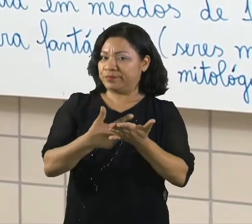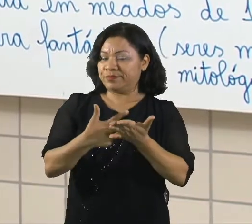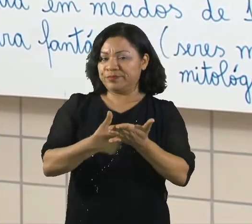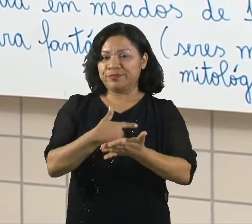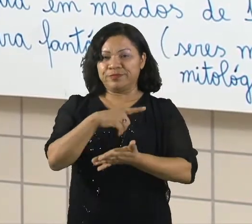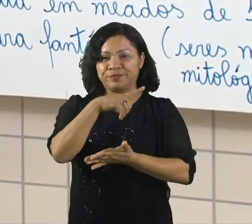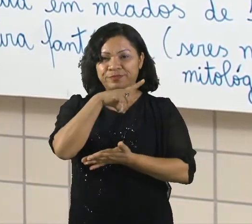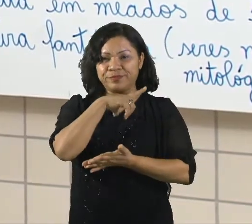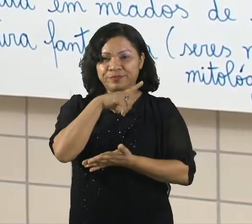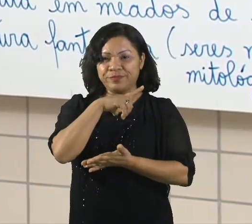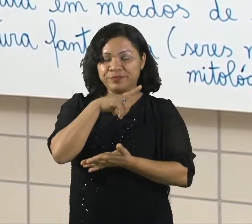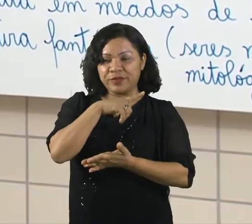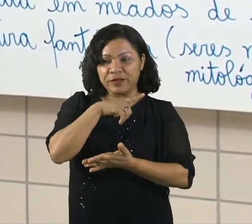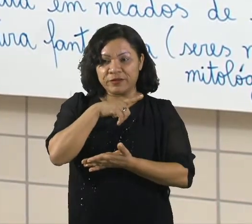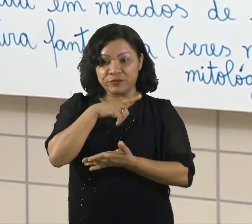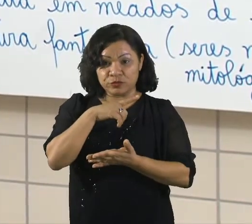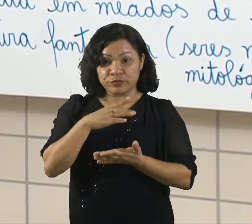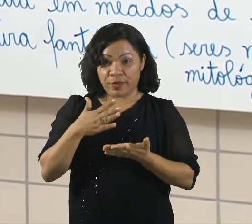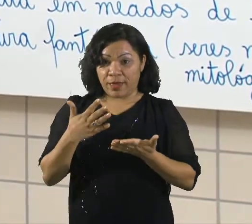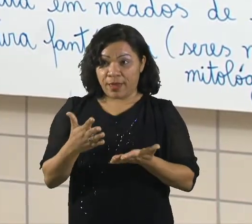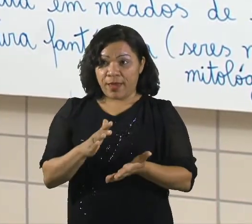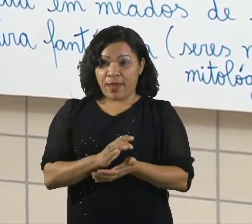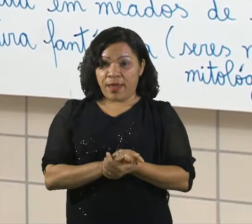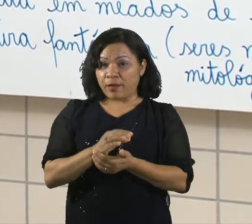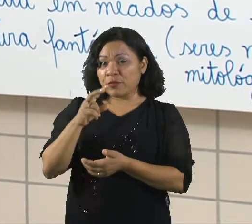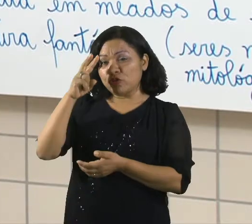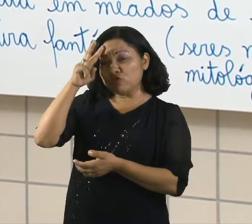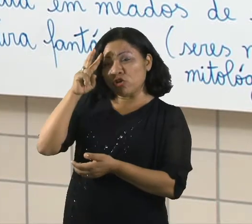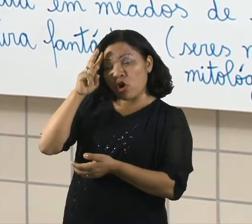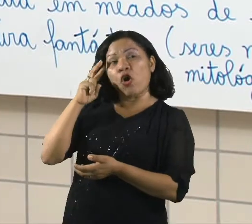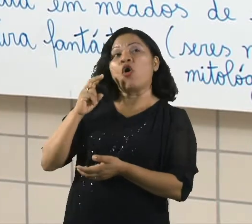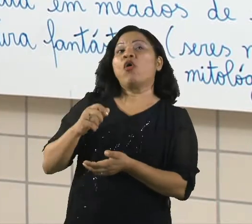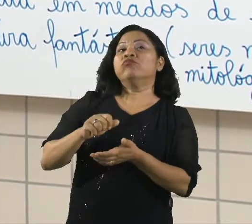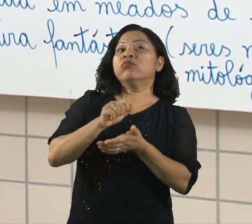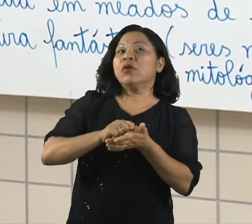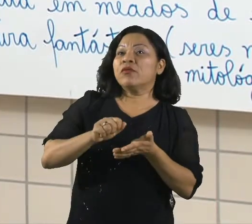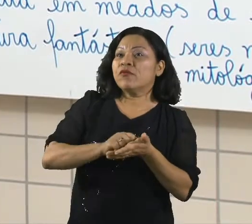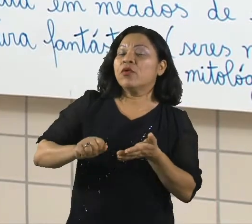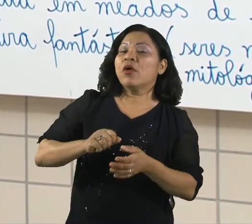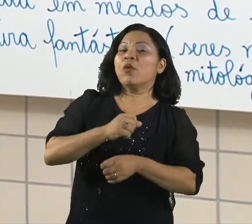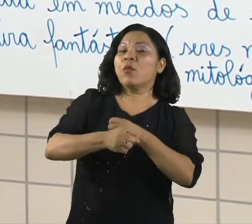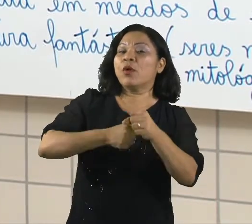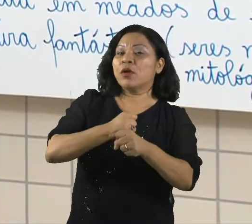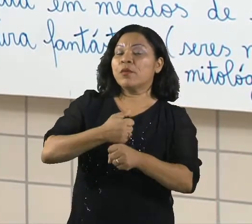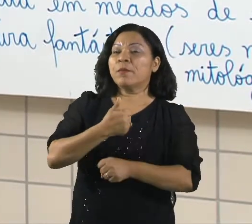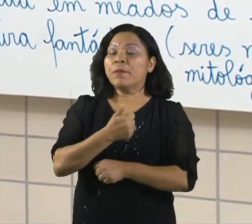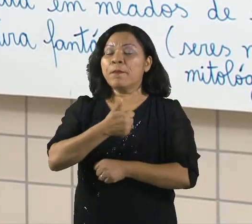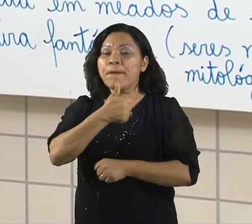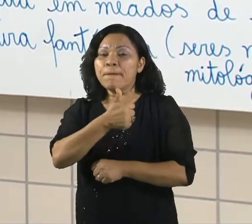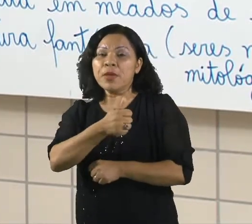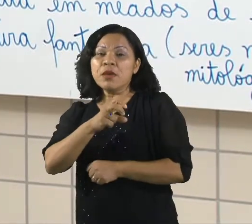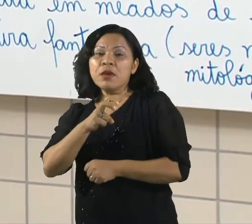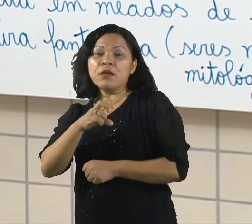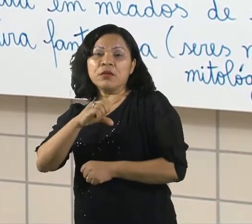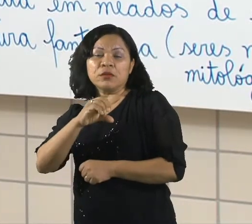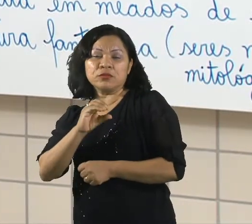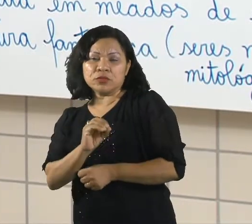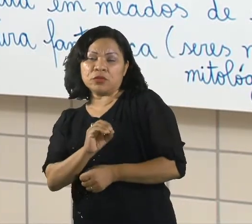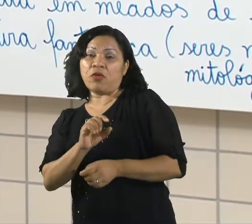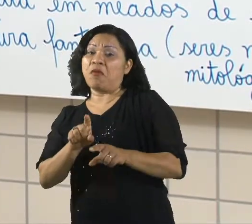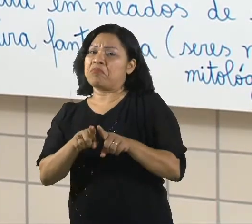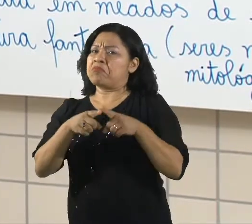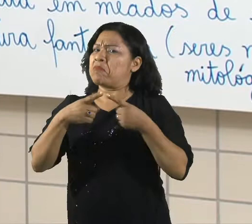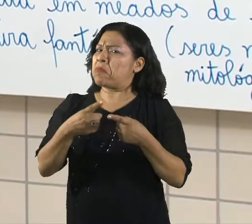uns boatos que ele foi escrito por volta de 1590, mas não tem nada assim específico sobre a